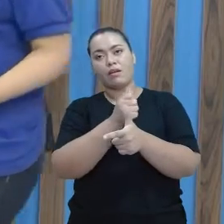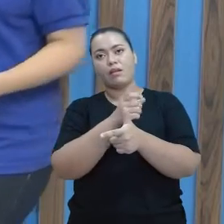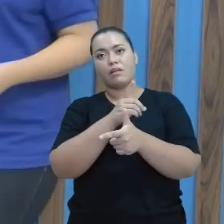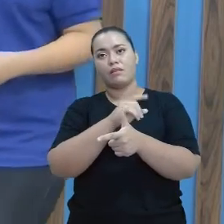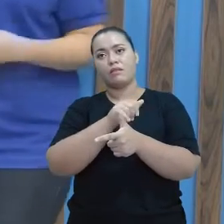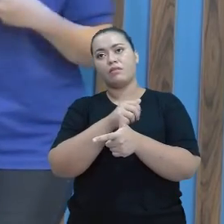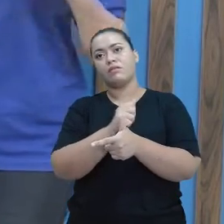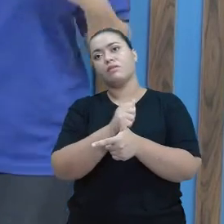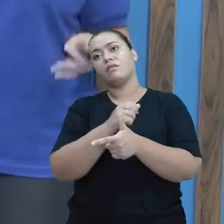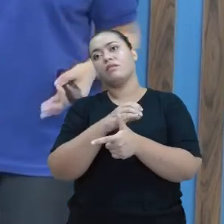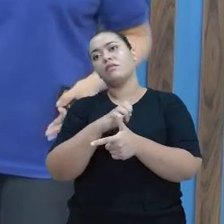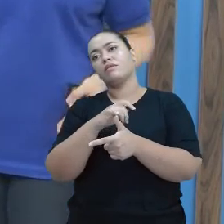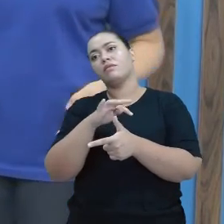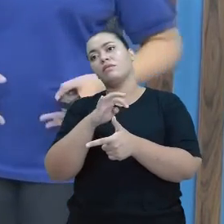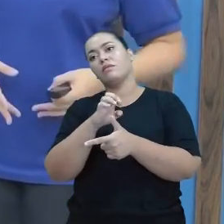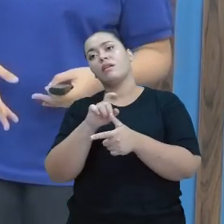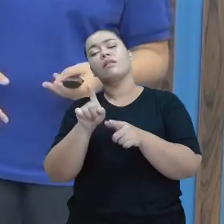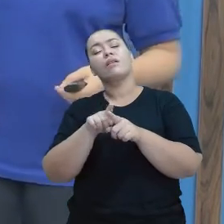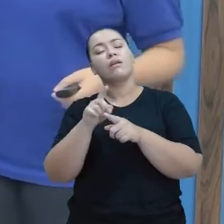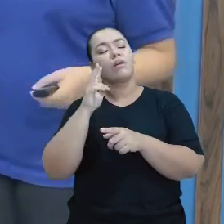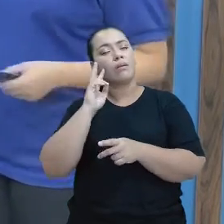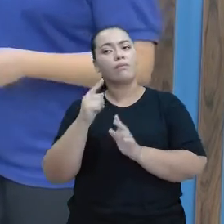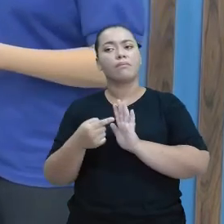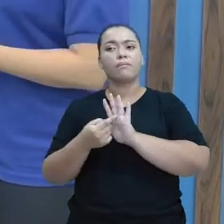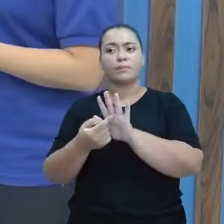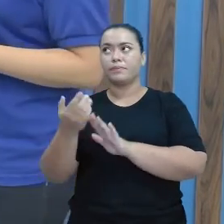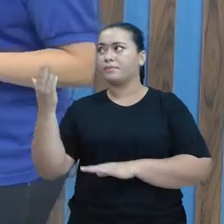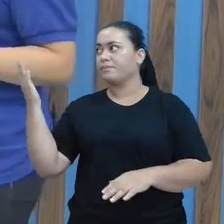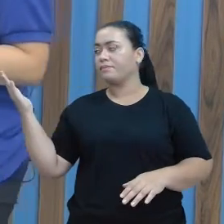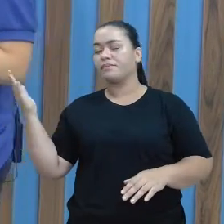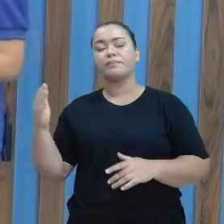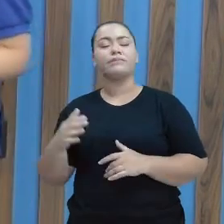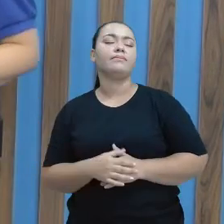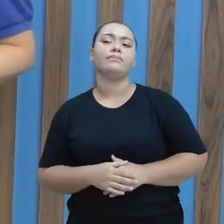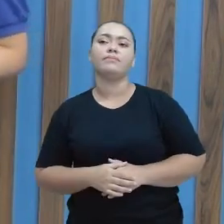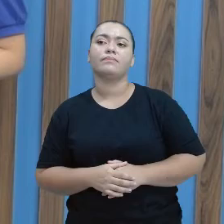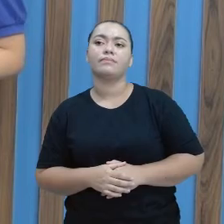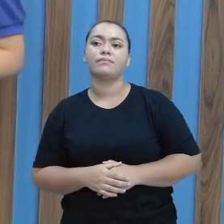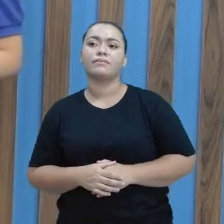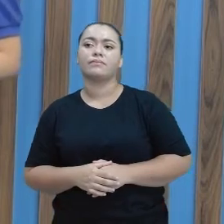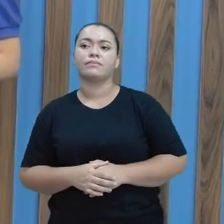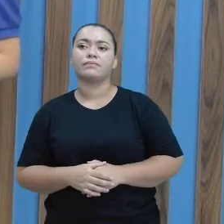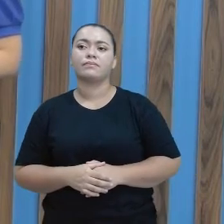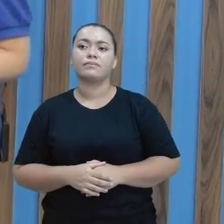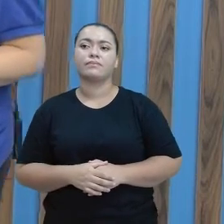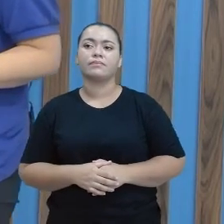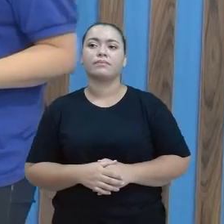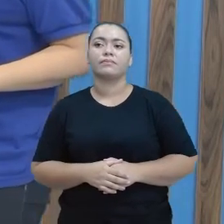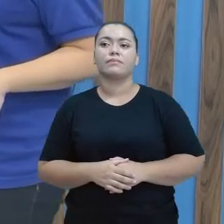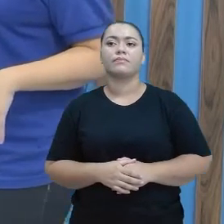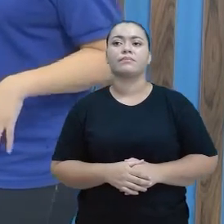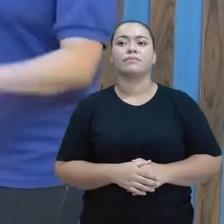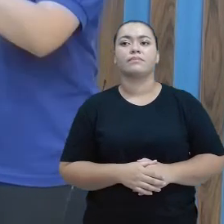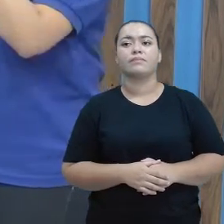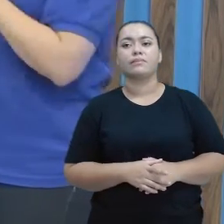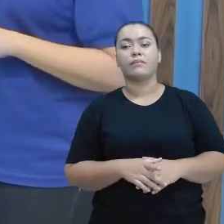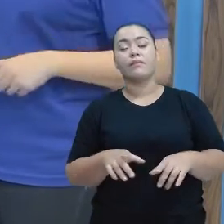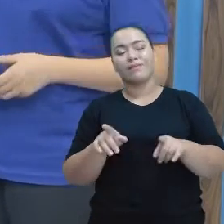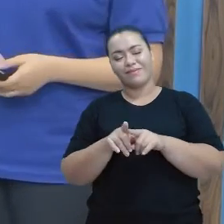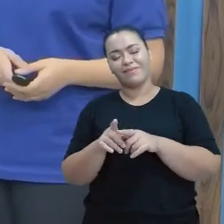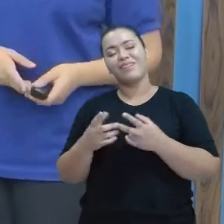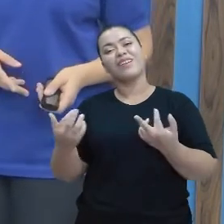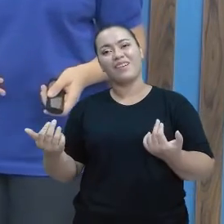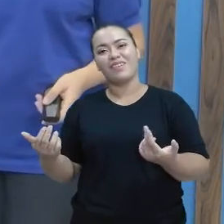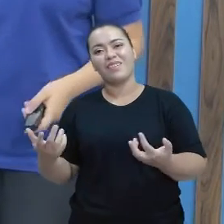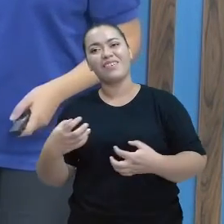essa fração aparecer aqui do mesmo jeito, tá certo? Então, veja. Opa, cadê? Eu voltei, foi? Do mesmo